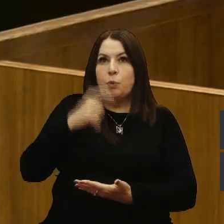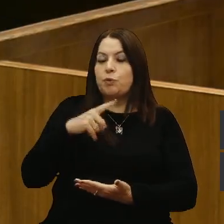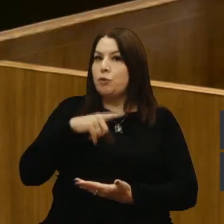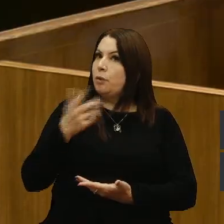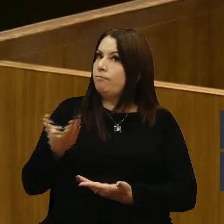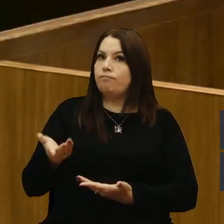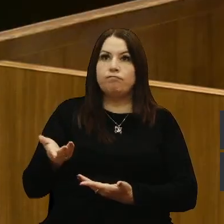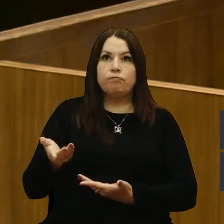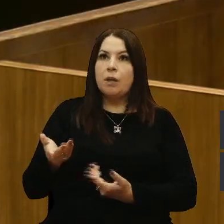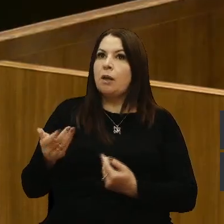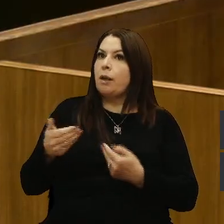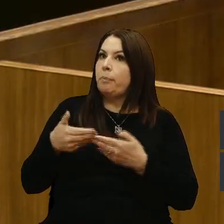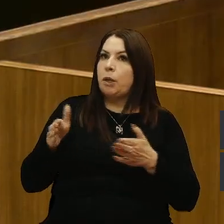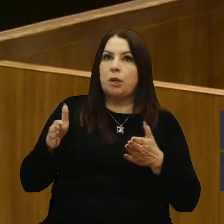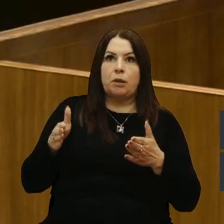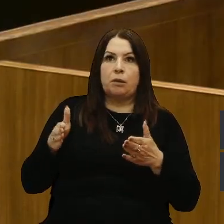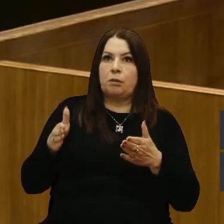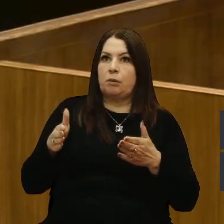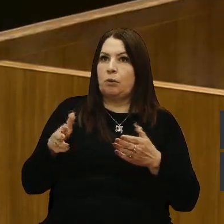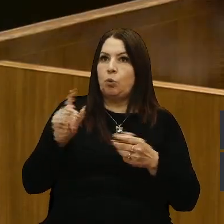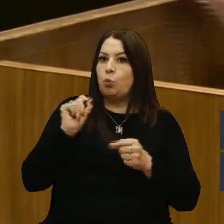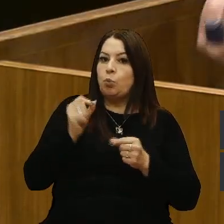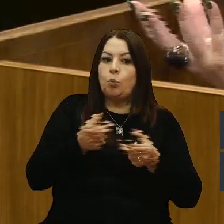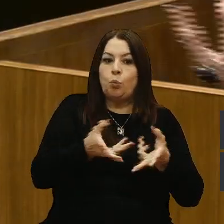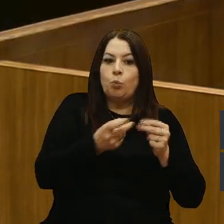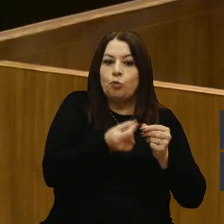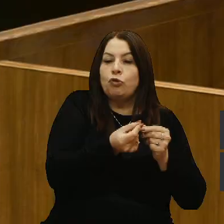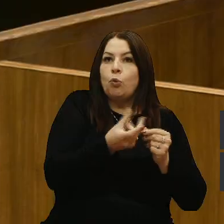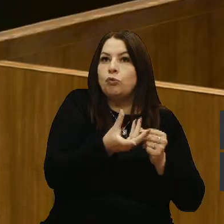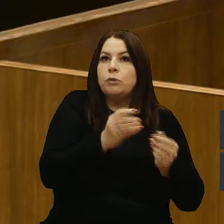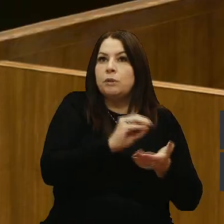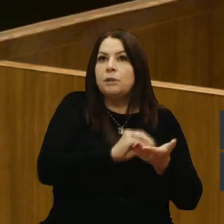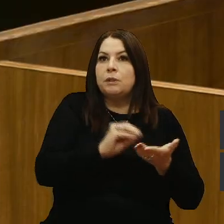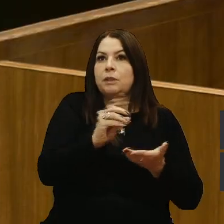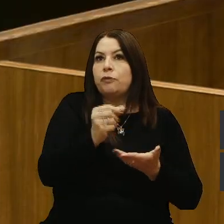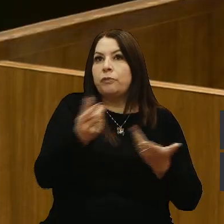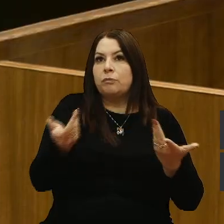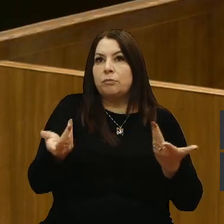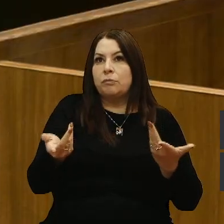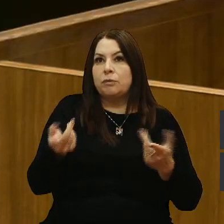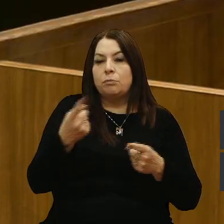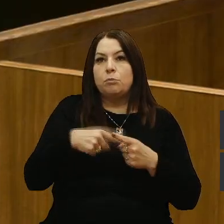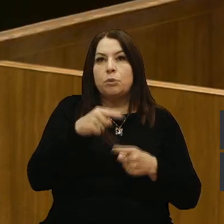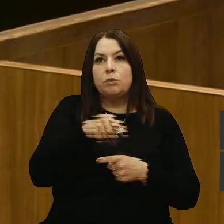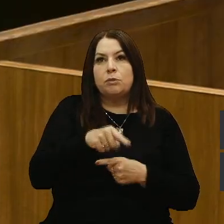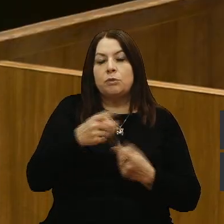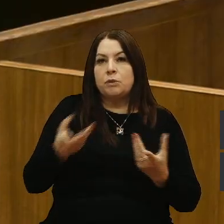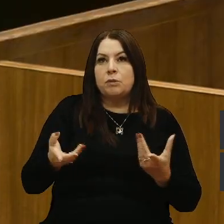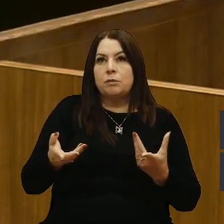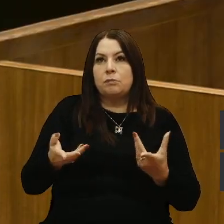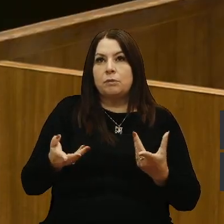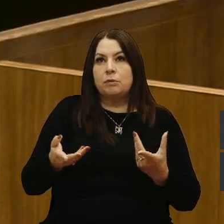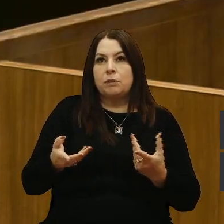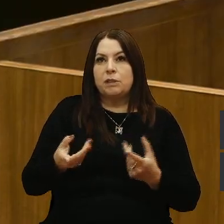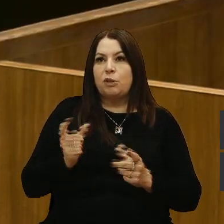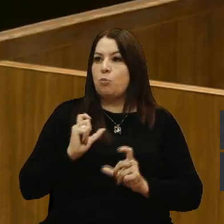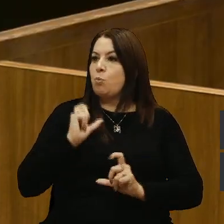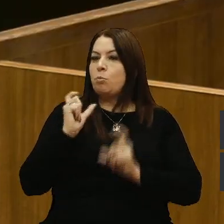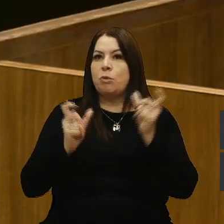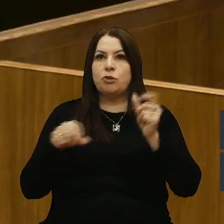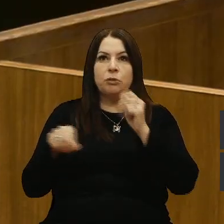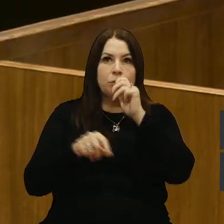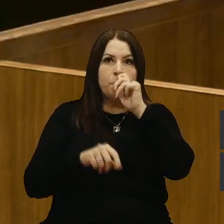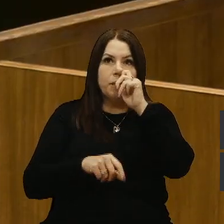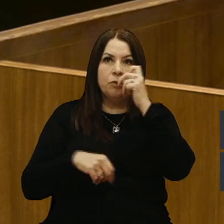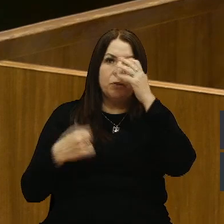que abrir esse caixa e saber, então, onde que está indo todo esse valor. Porque isso aqui é uma ofensa ao cidadão,